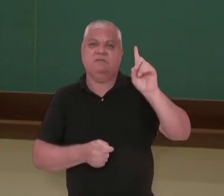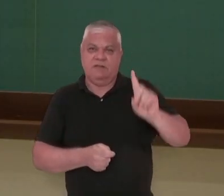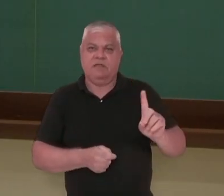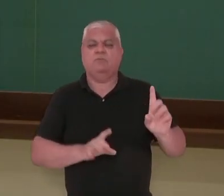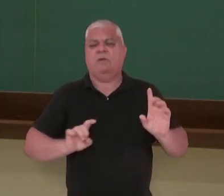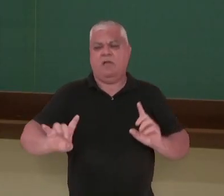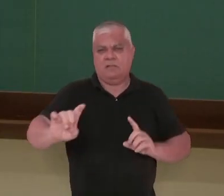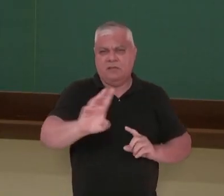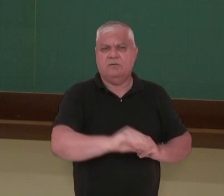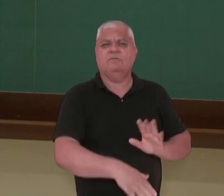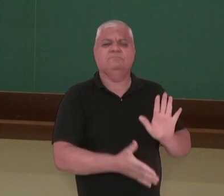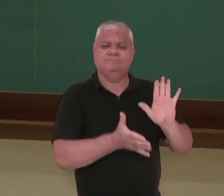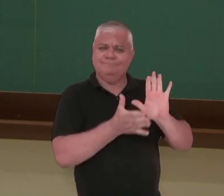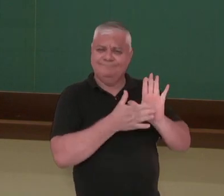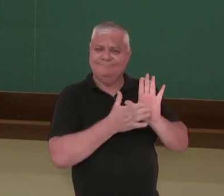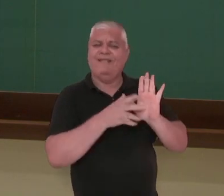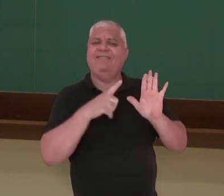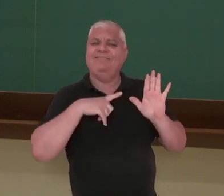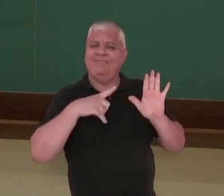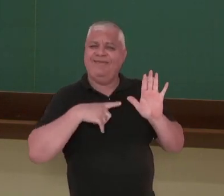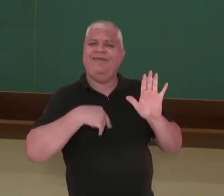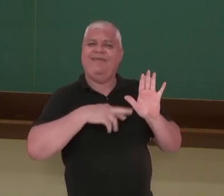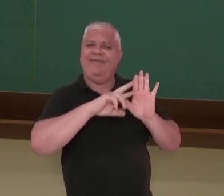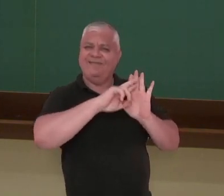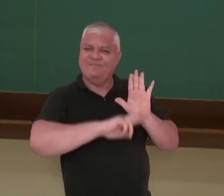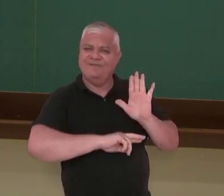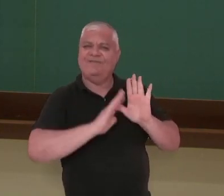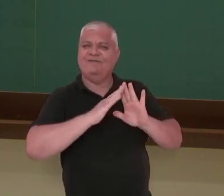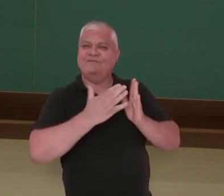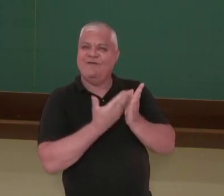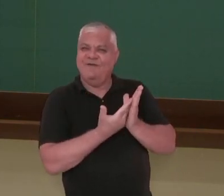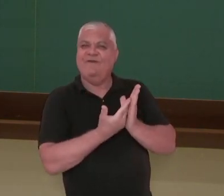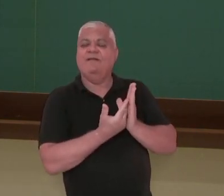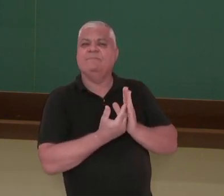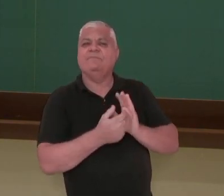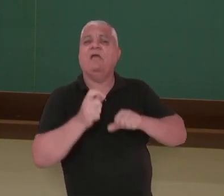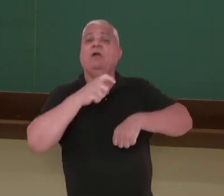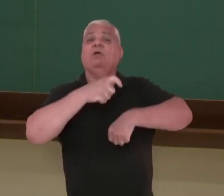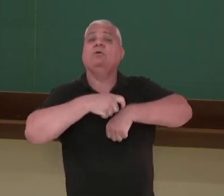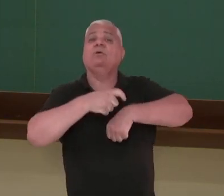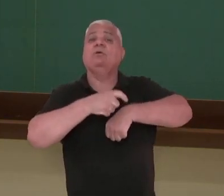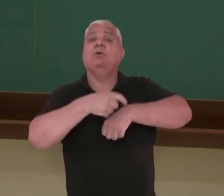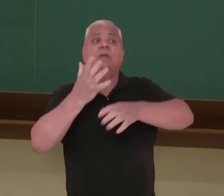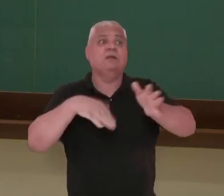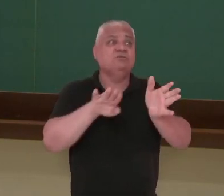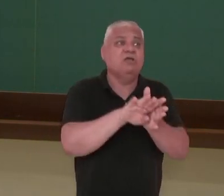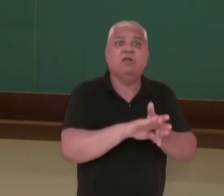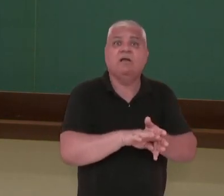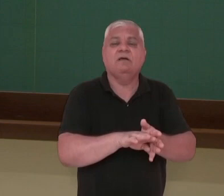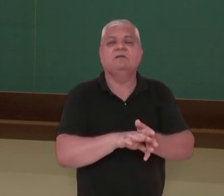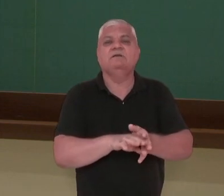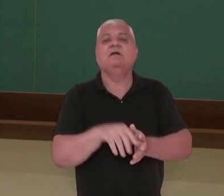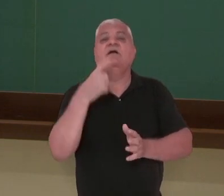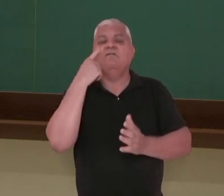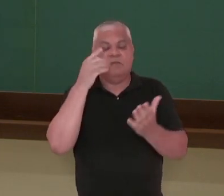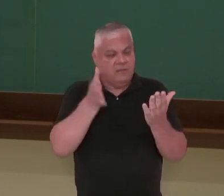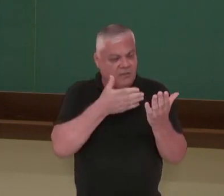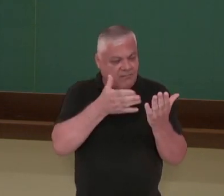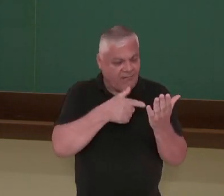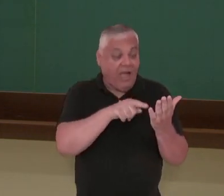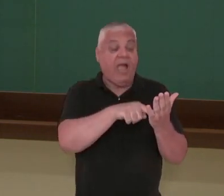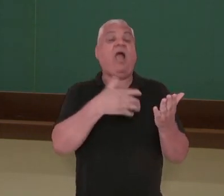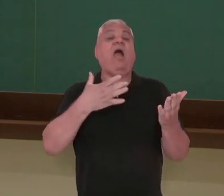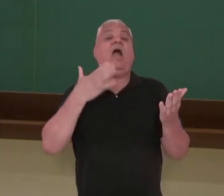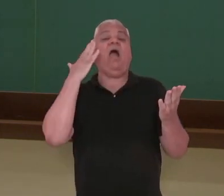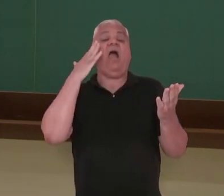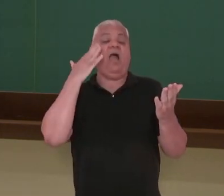Está tudo ali no regimento escolar. Então, qualquer coisa que você queira saber, que horário eu tenho que estar no colégio? Vai lá, olha no regimento